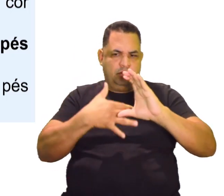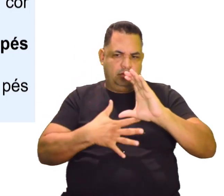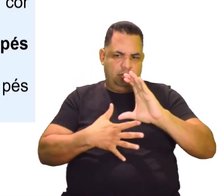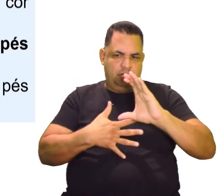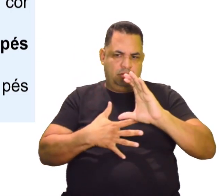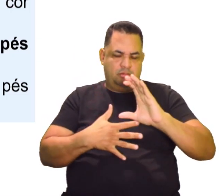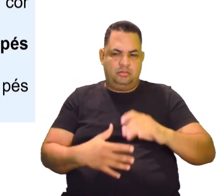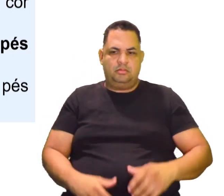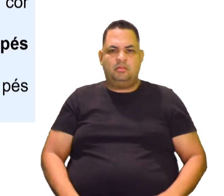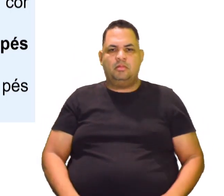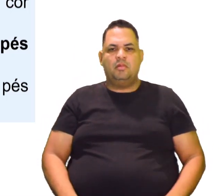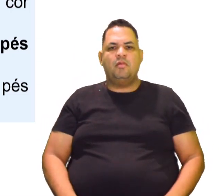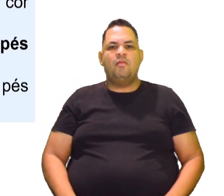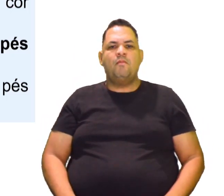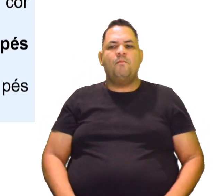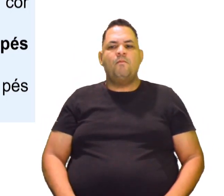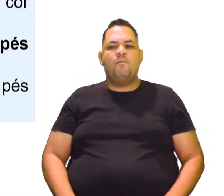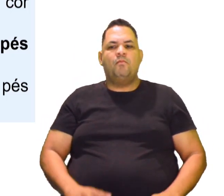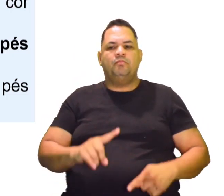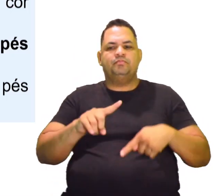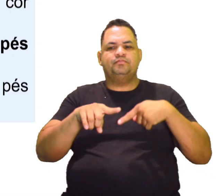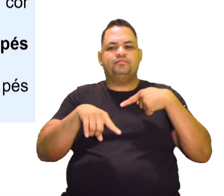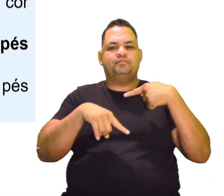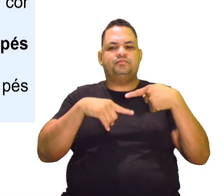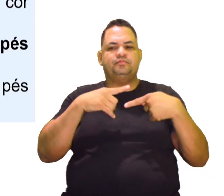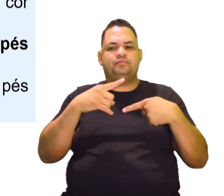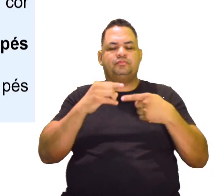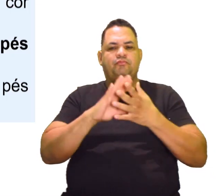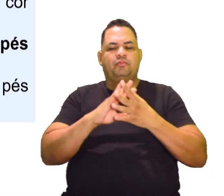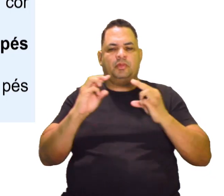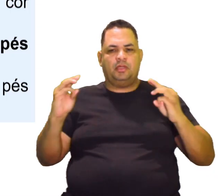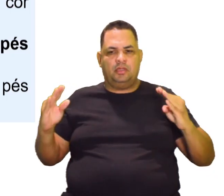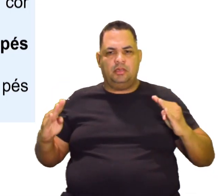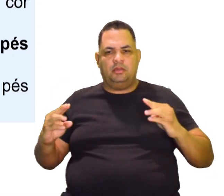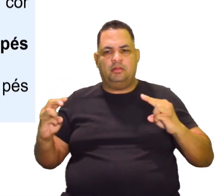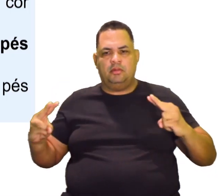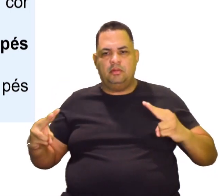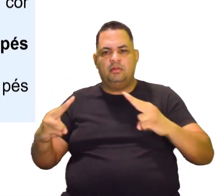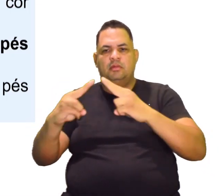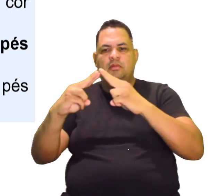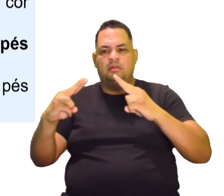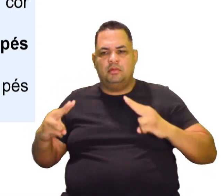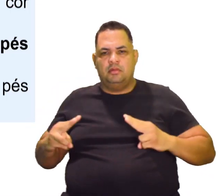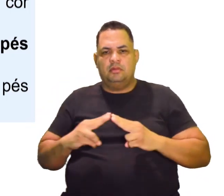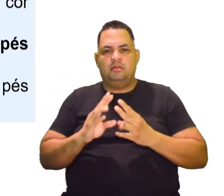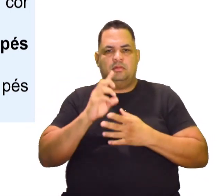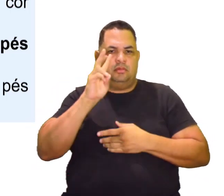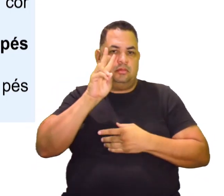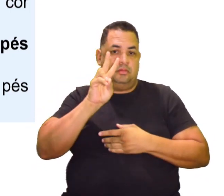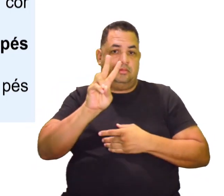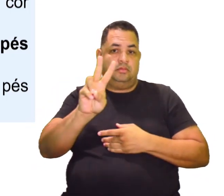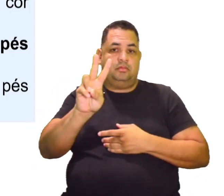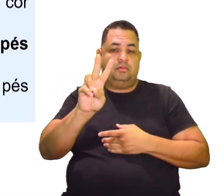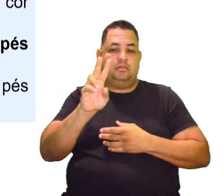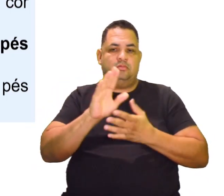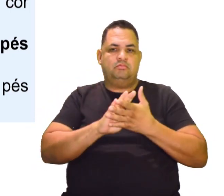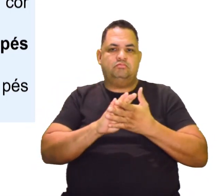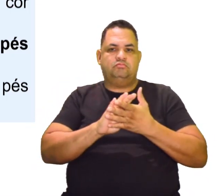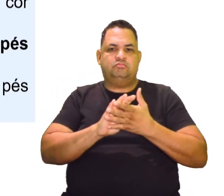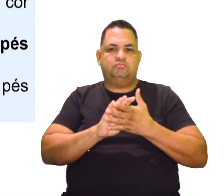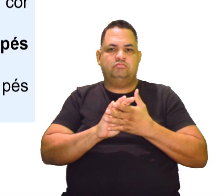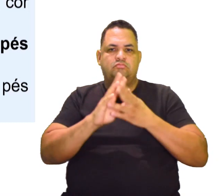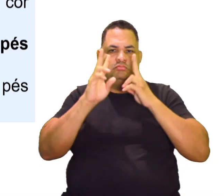certo? Vamos falar um pouquinho depois das pirâmides, mas agora vamos observar outros aspectos visuais.